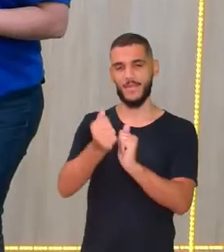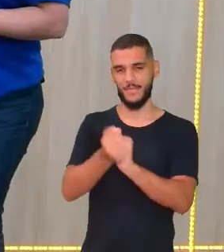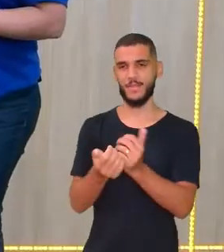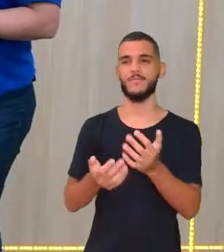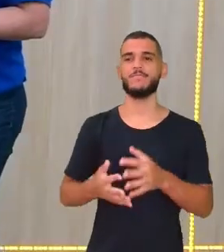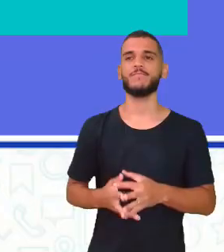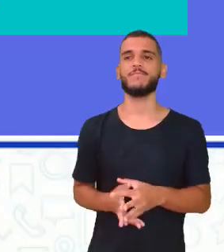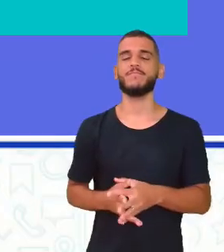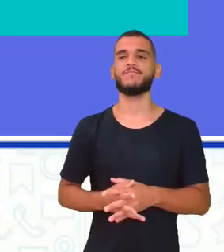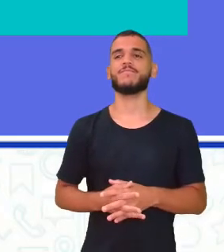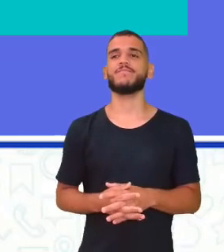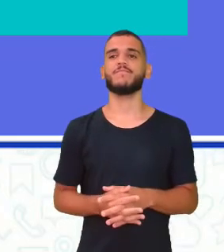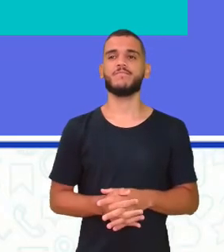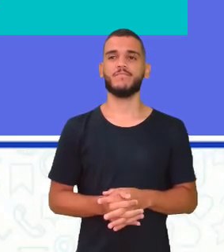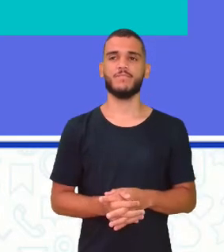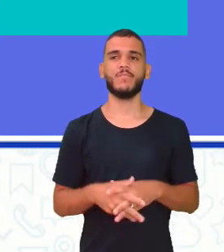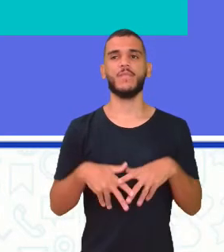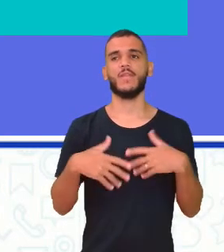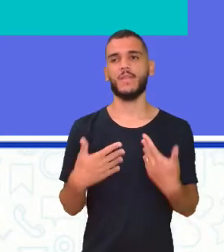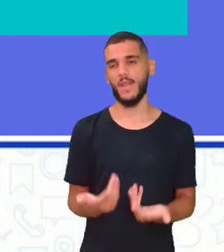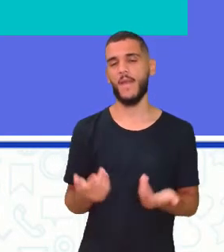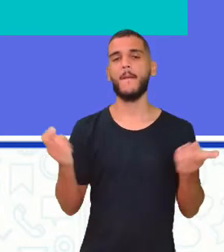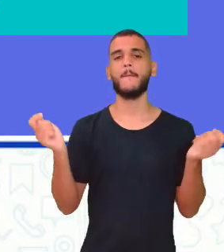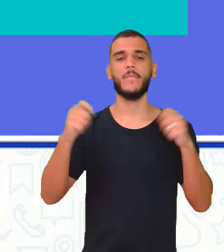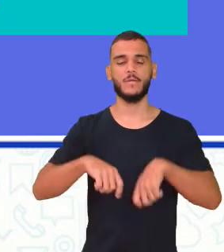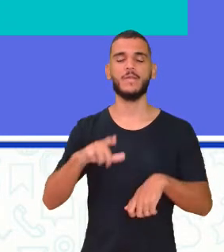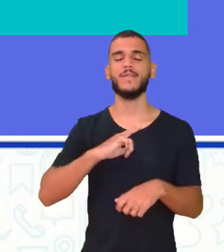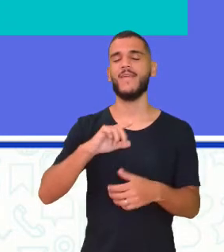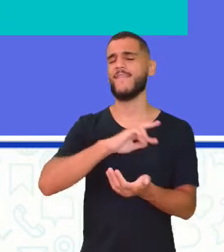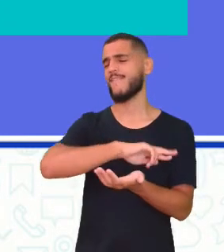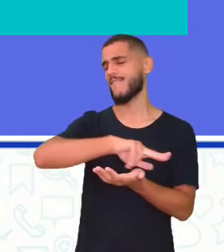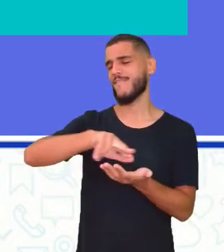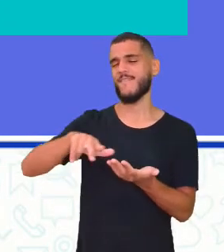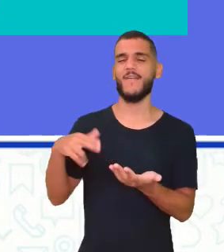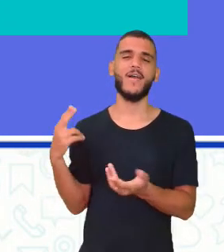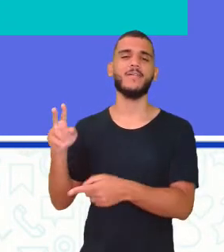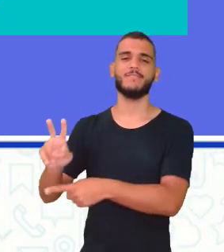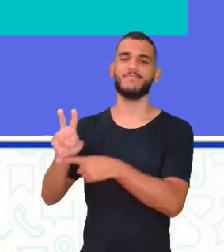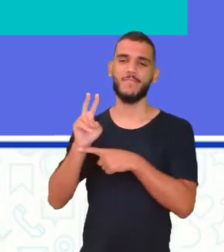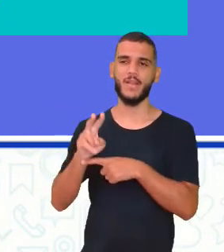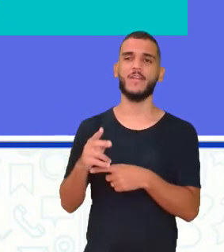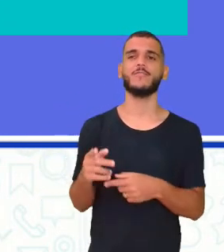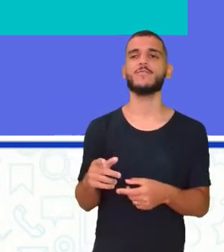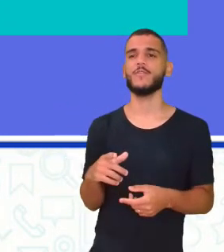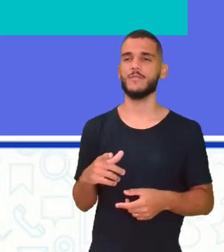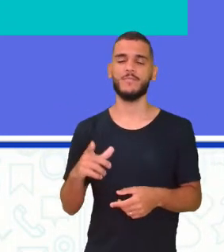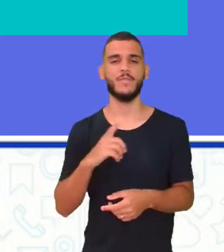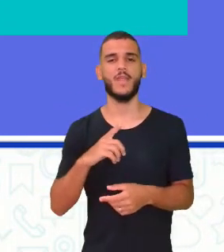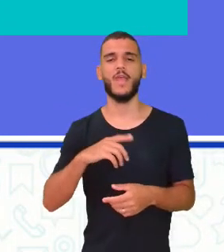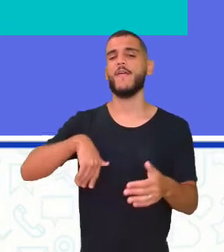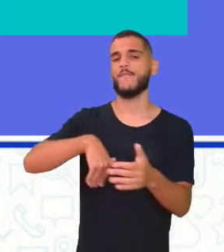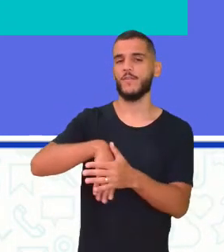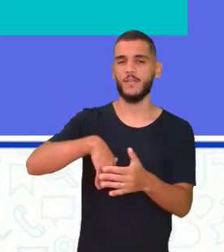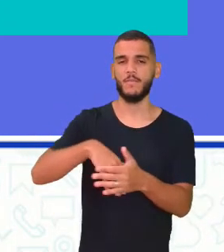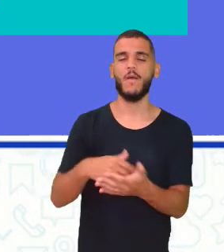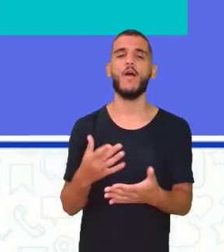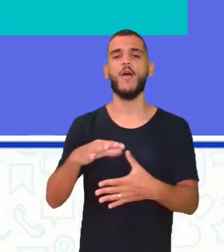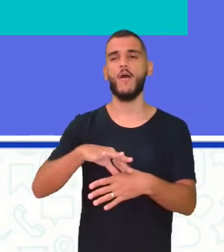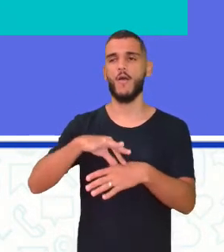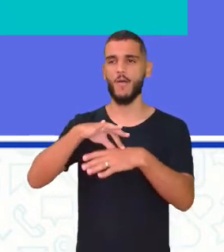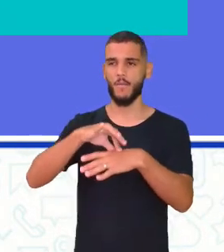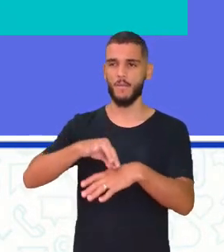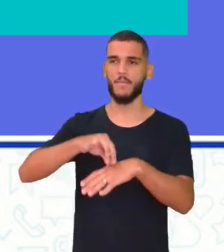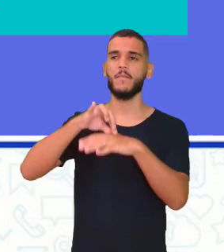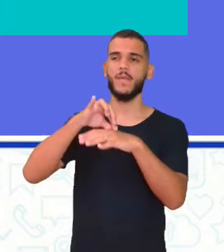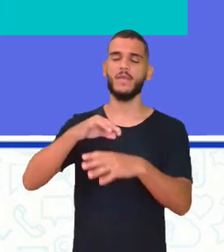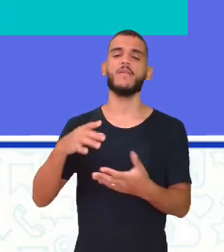professora Camille. Então, por isso, temos casos de empréstimo como abajur, não é? Futebol, bife,